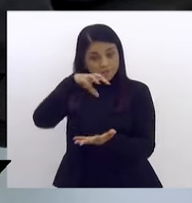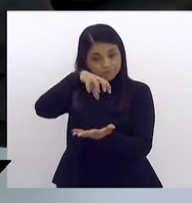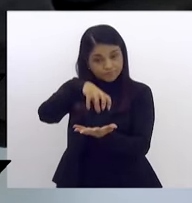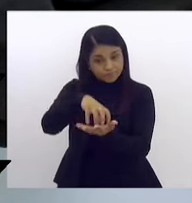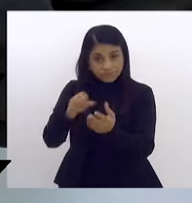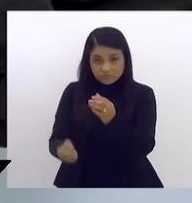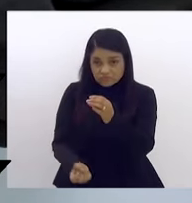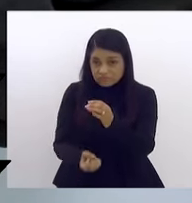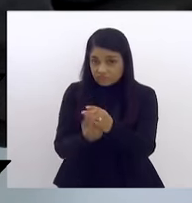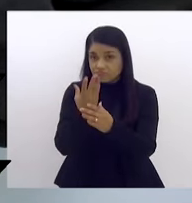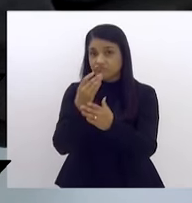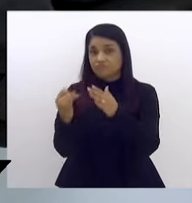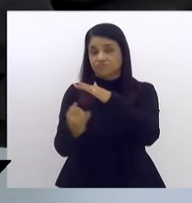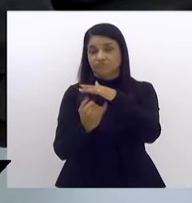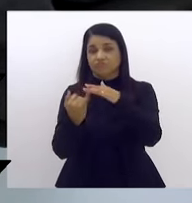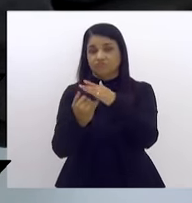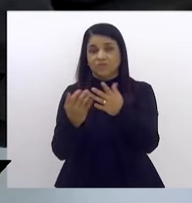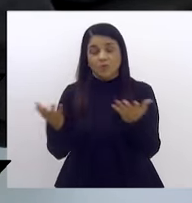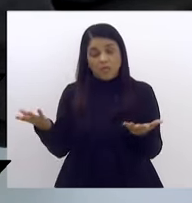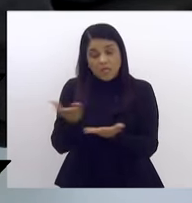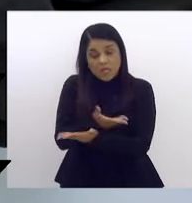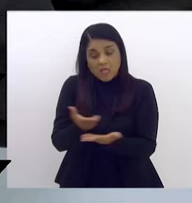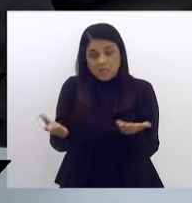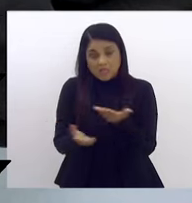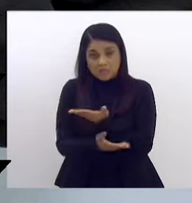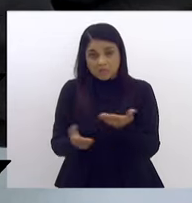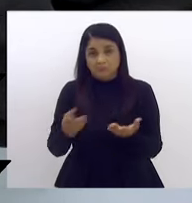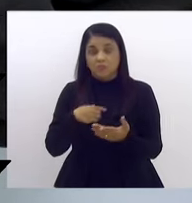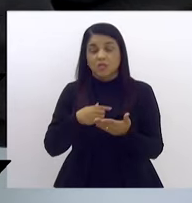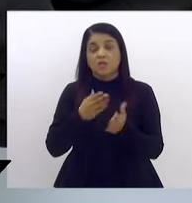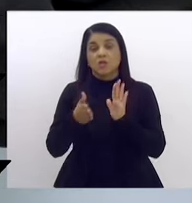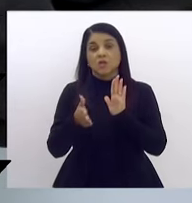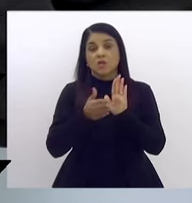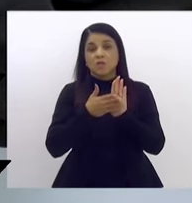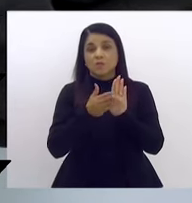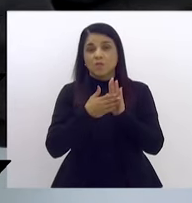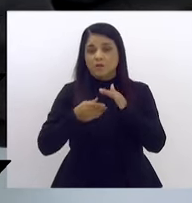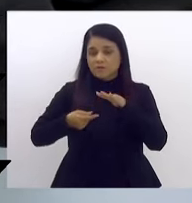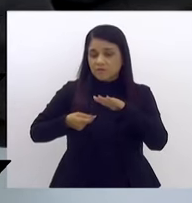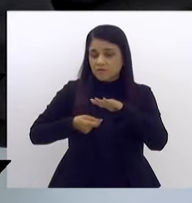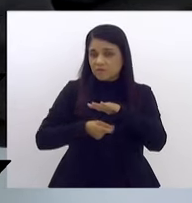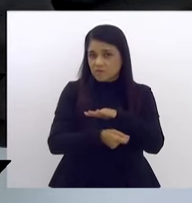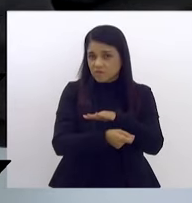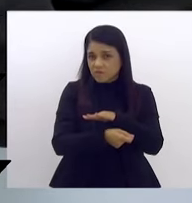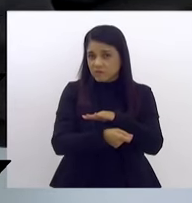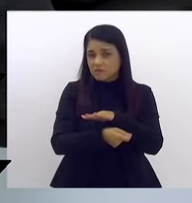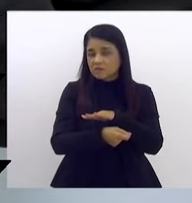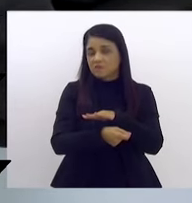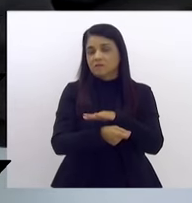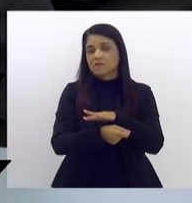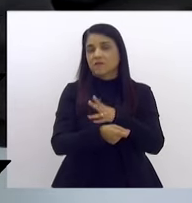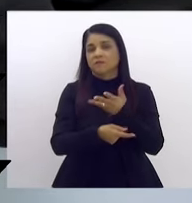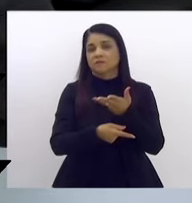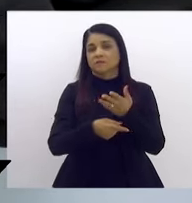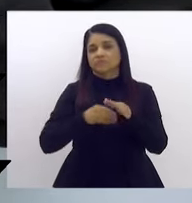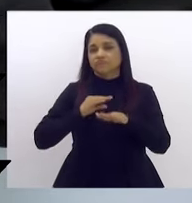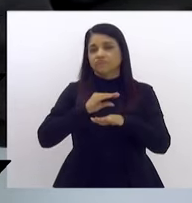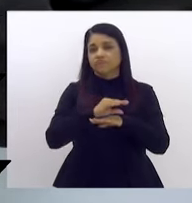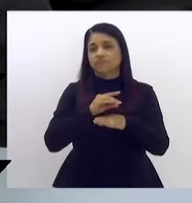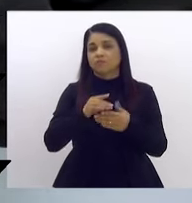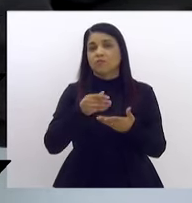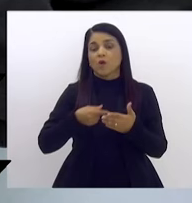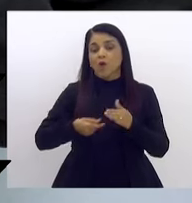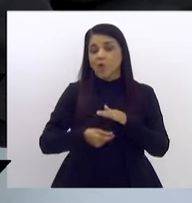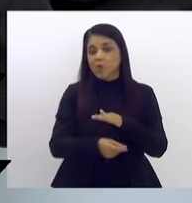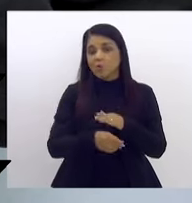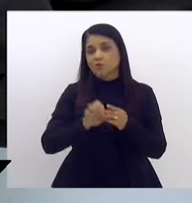integradora E propõe que isso seja financiado pelo menos nas emendas aqui propõe que isso seja financiado com recurso do